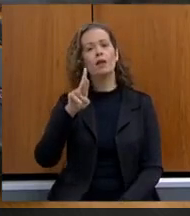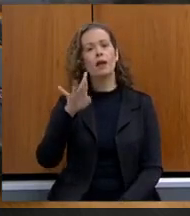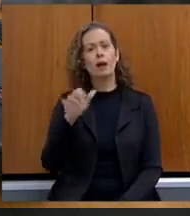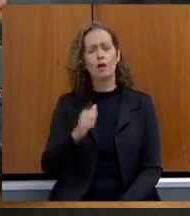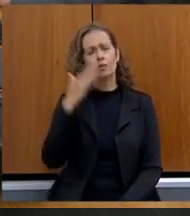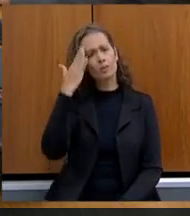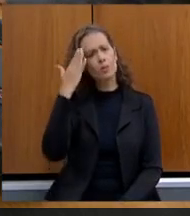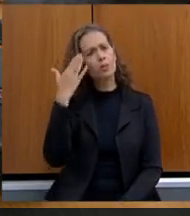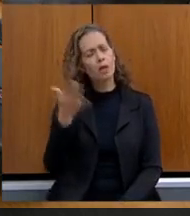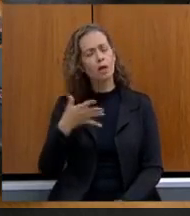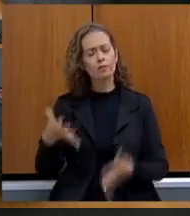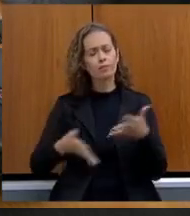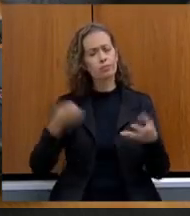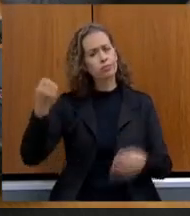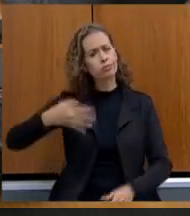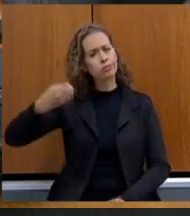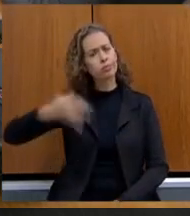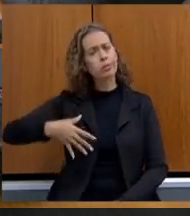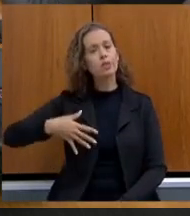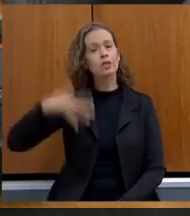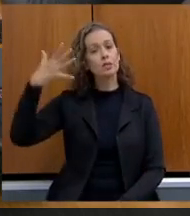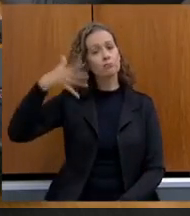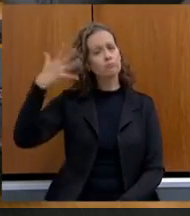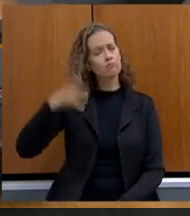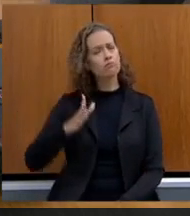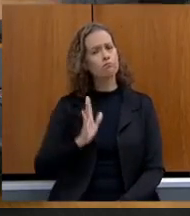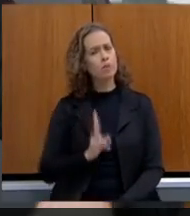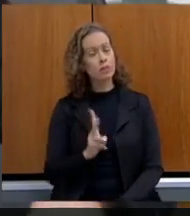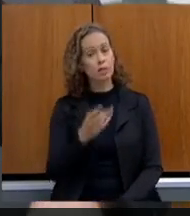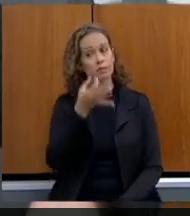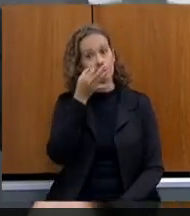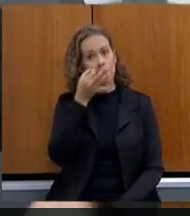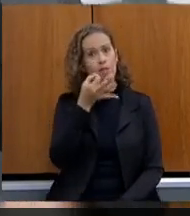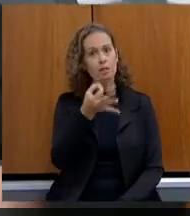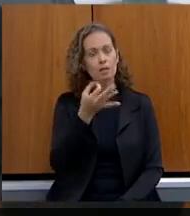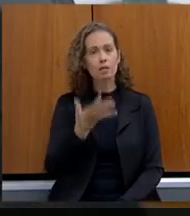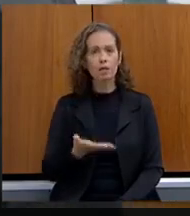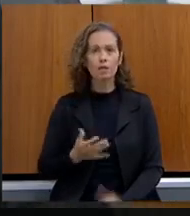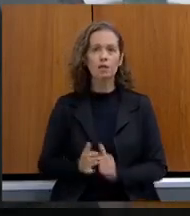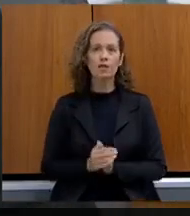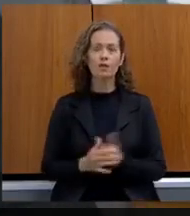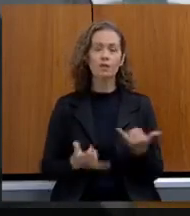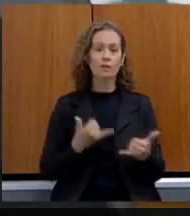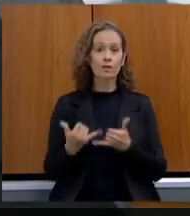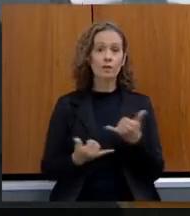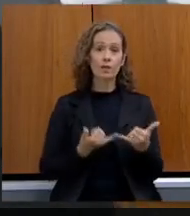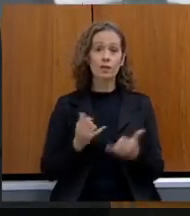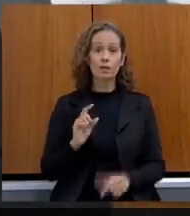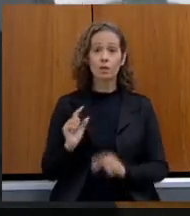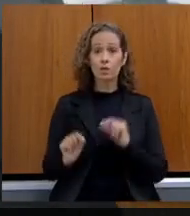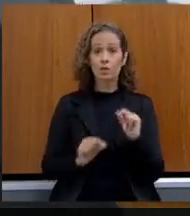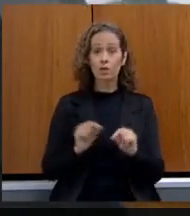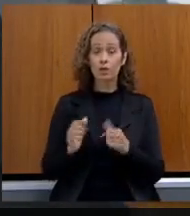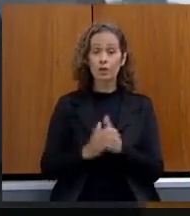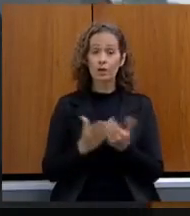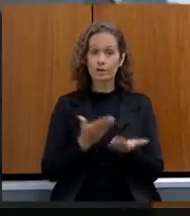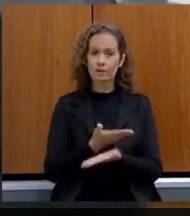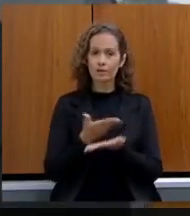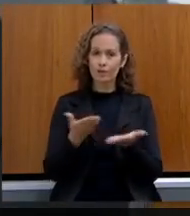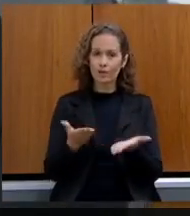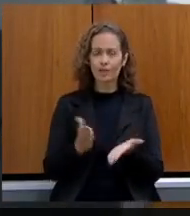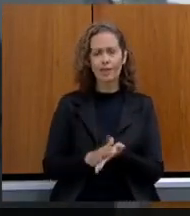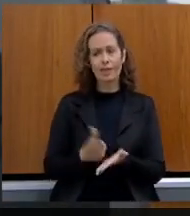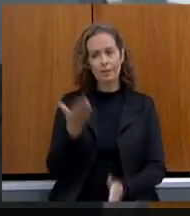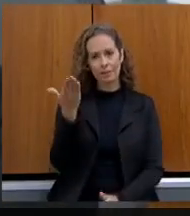pela pela fala sempre muito atenta né Eu costumo dizer gosto tava brincando isso que você vou me